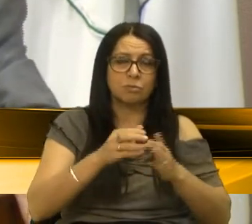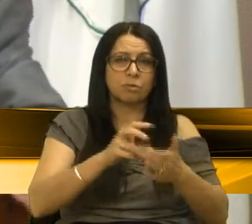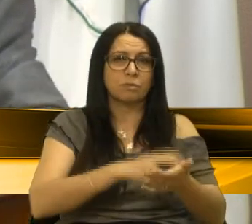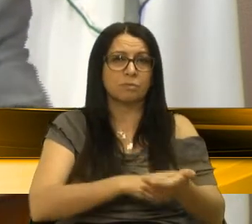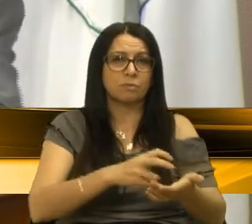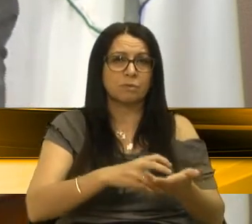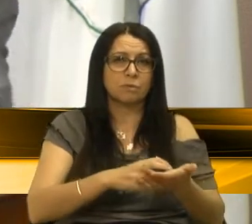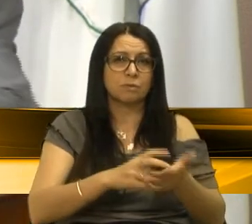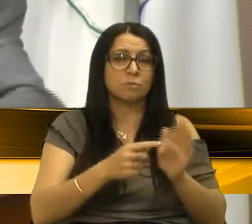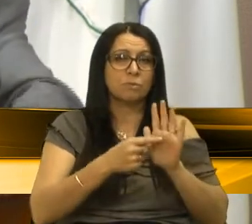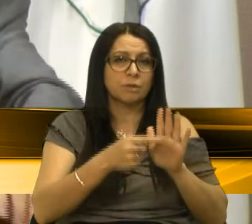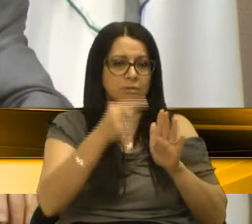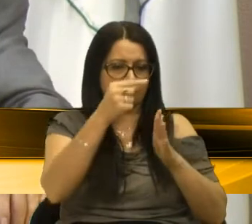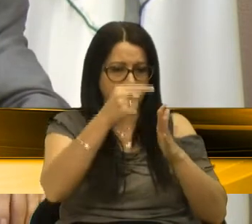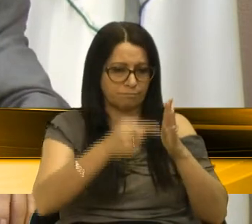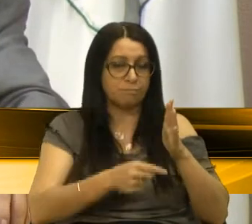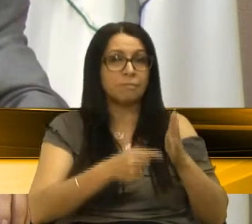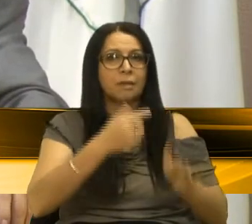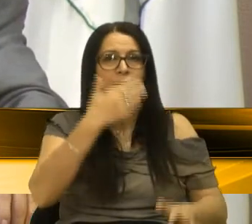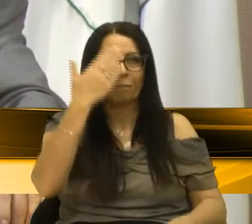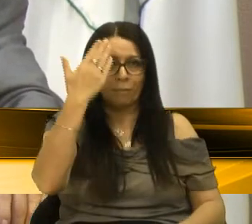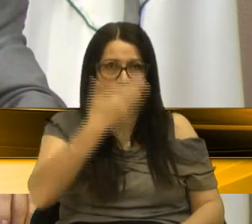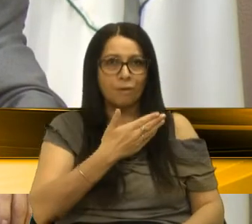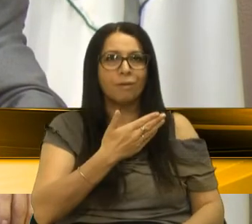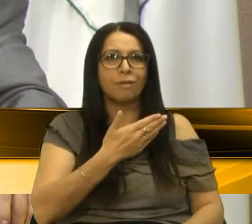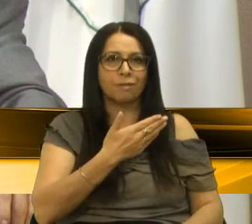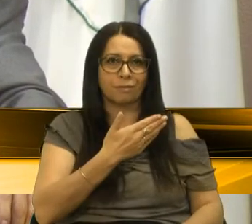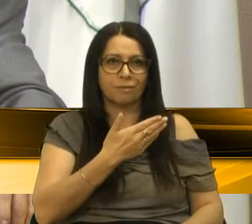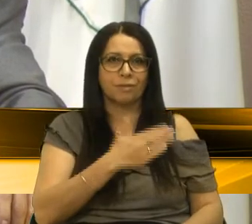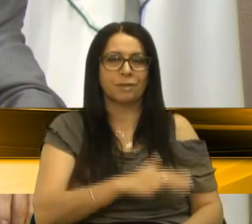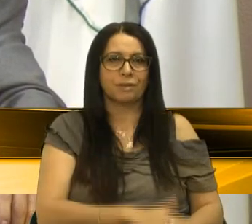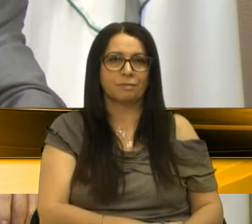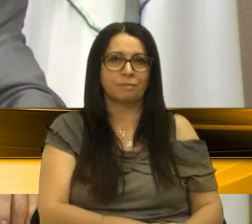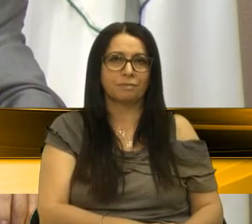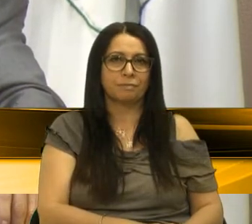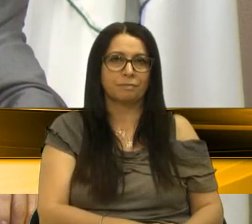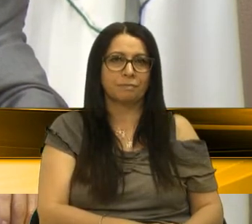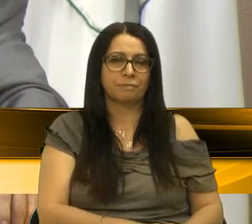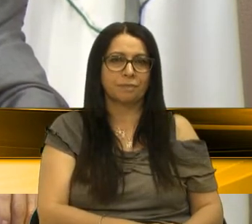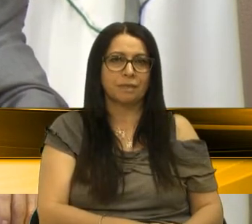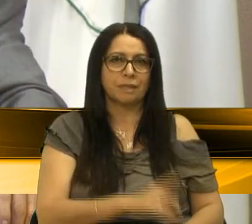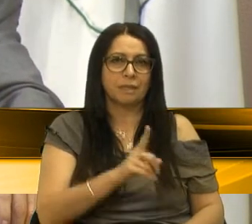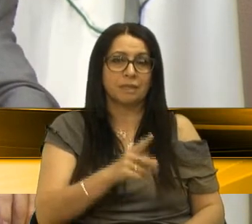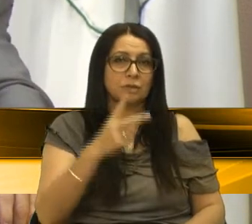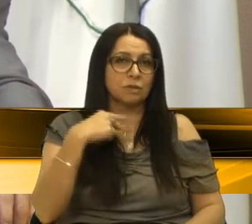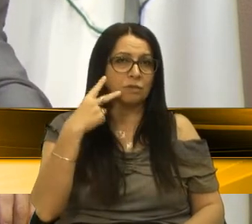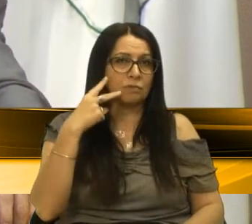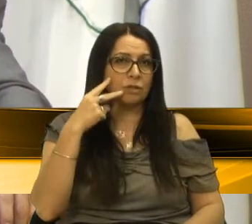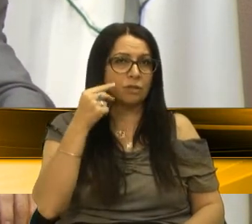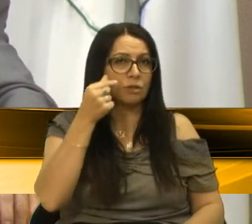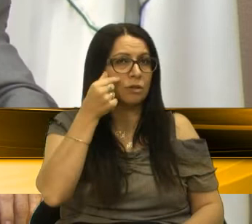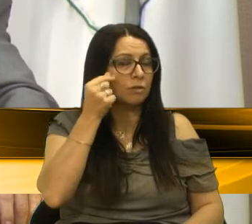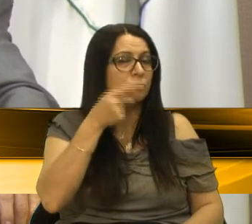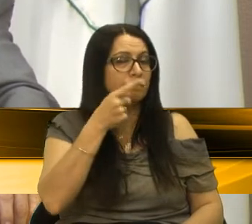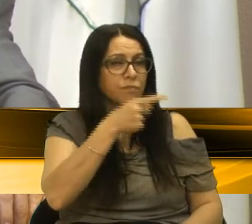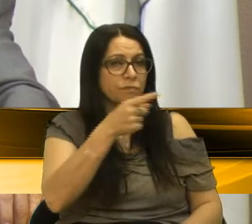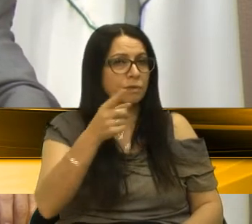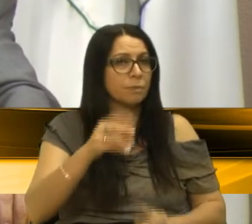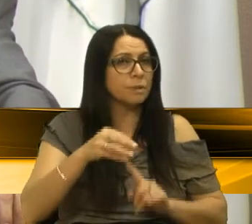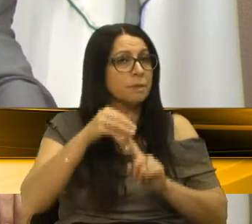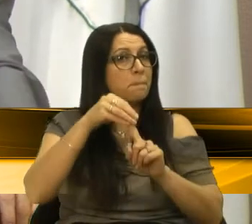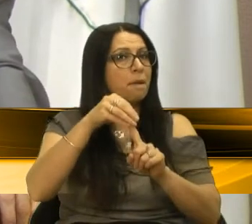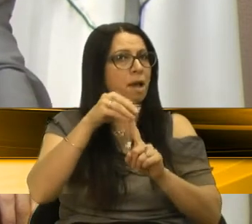processante, apareceram provas irrefutáveis. E isso que o vereador Eloy trouxe foi uma das